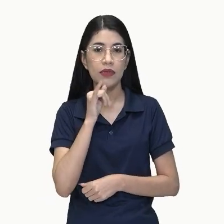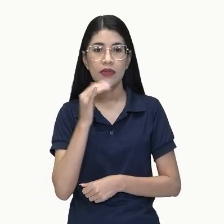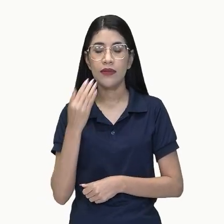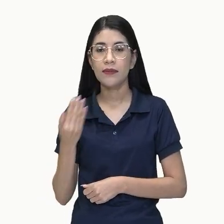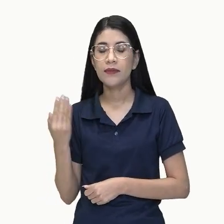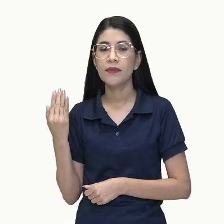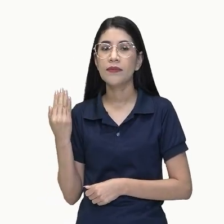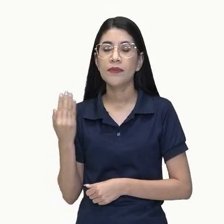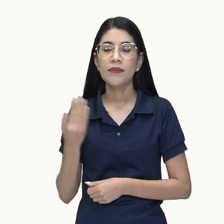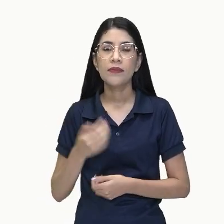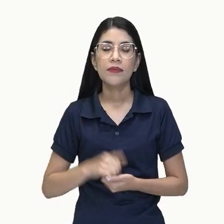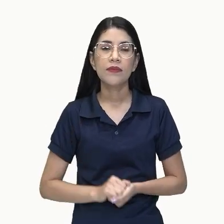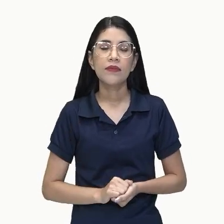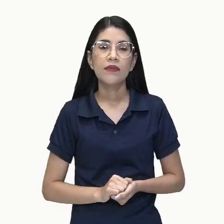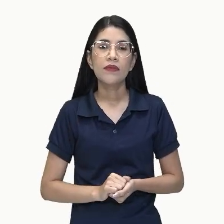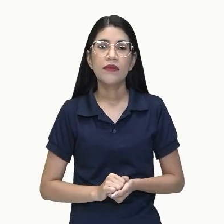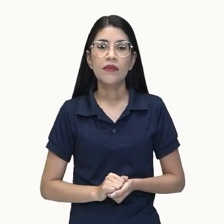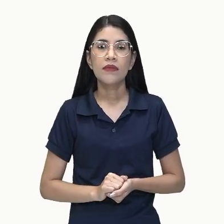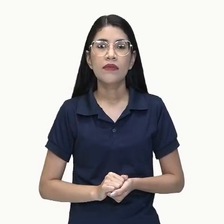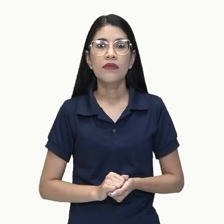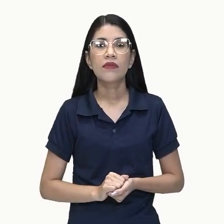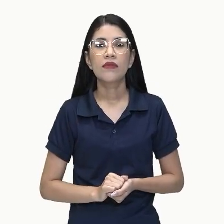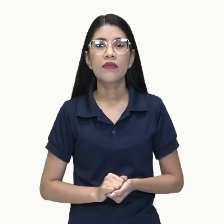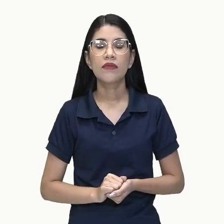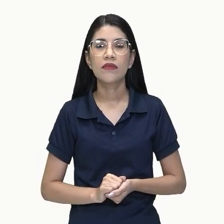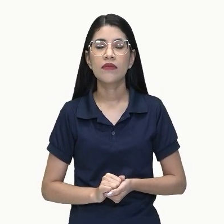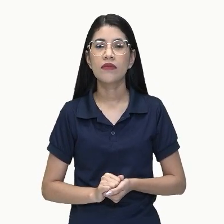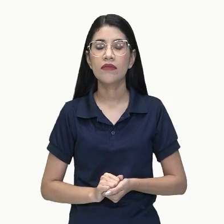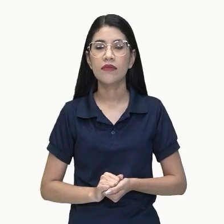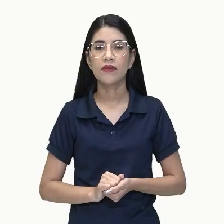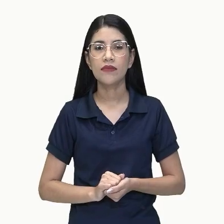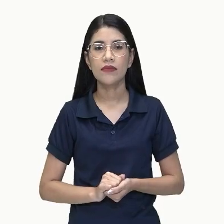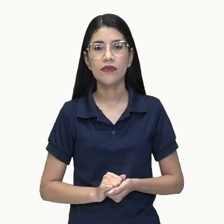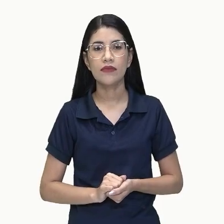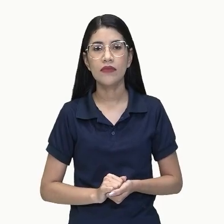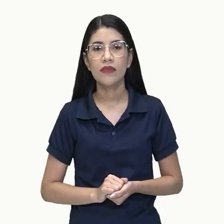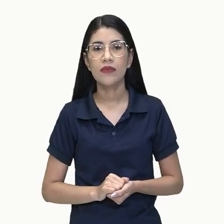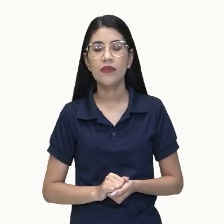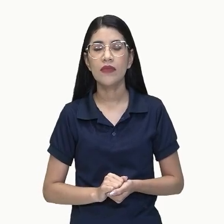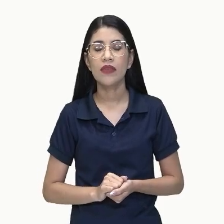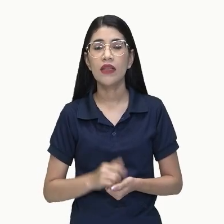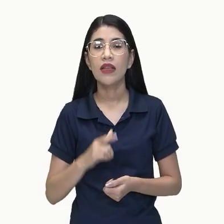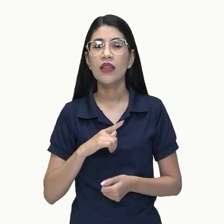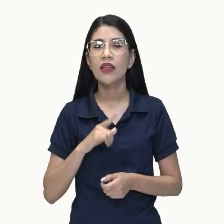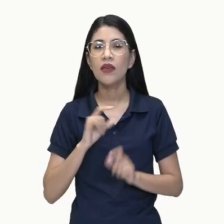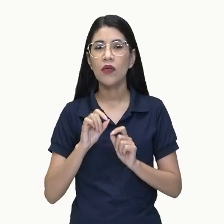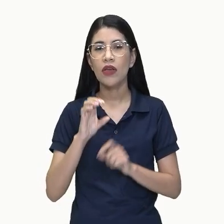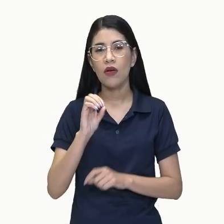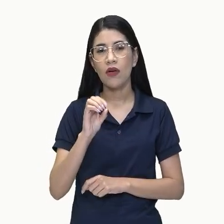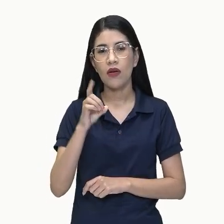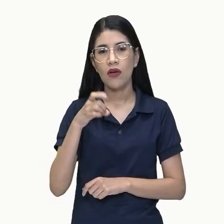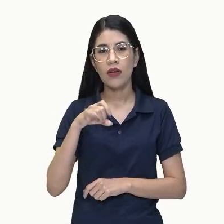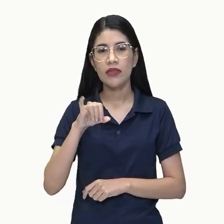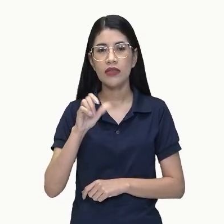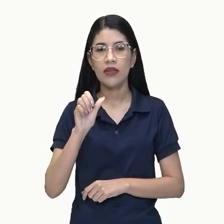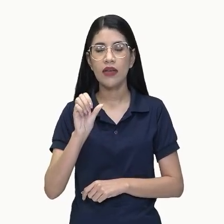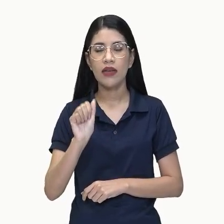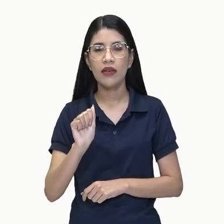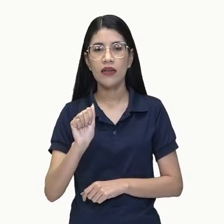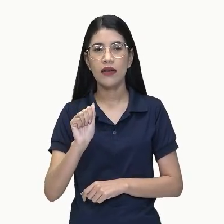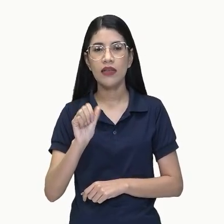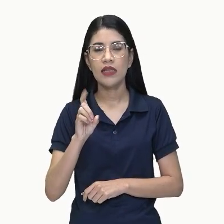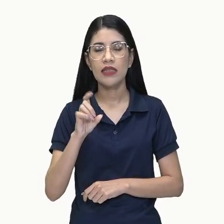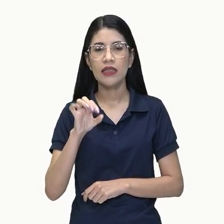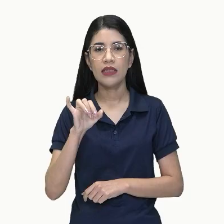estão percebendo, quando tem oxigênio, ele é classificado como sendo um oxiácido,